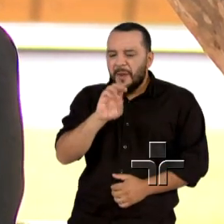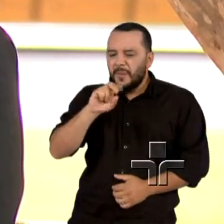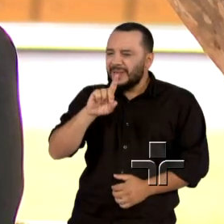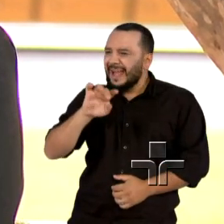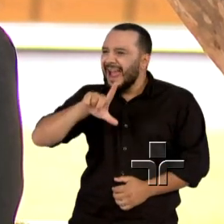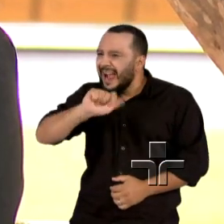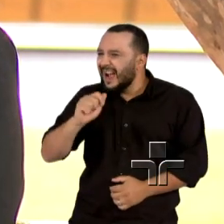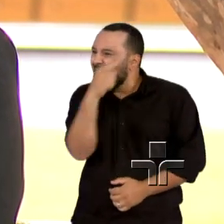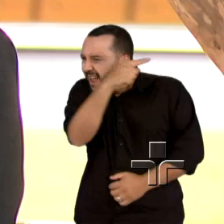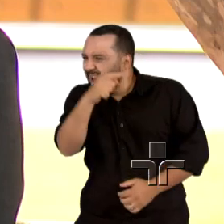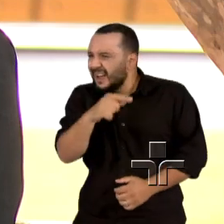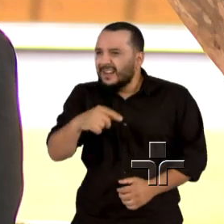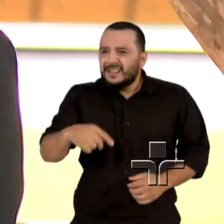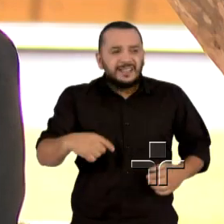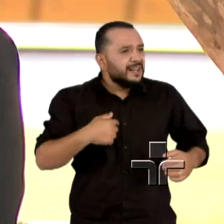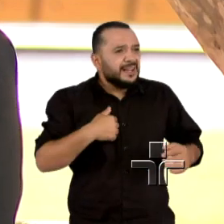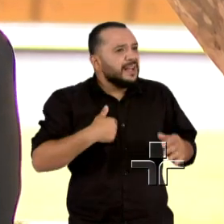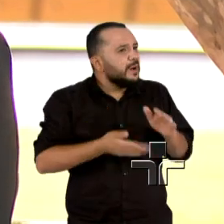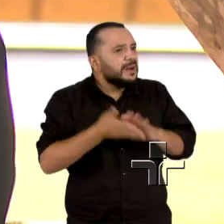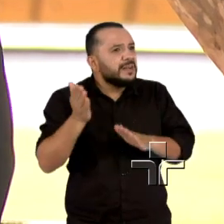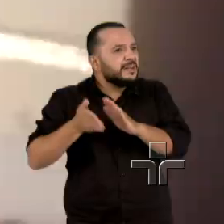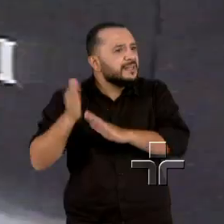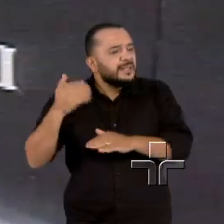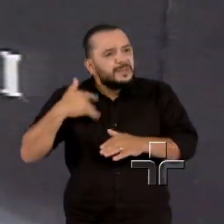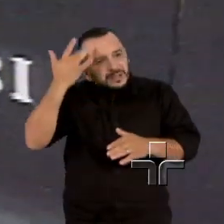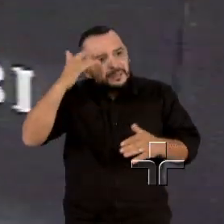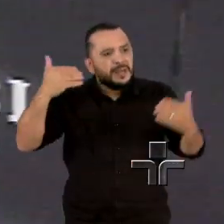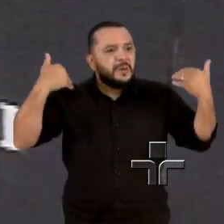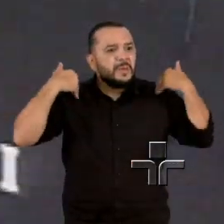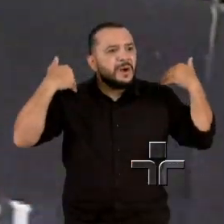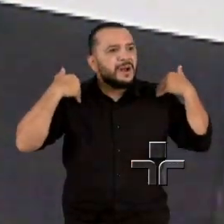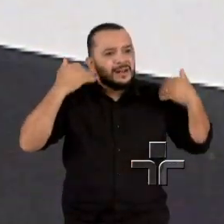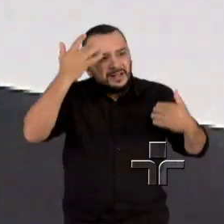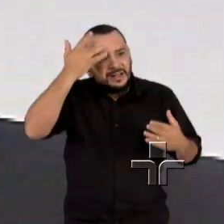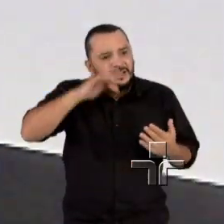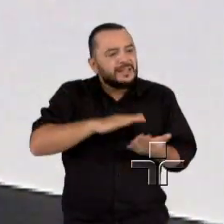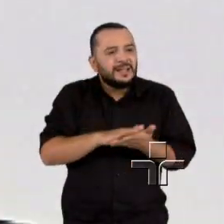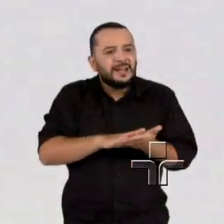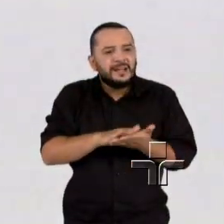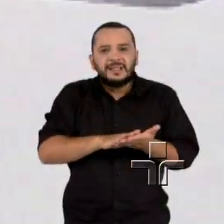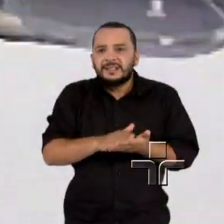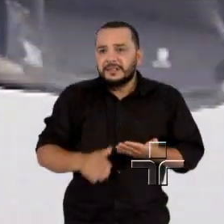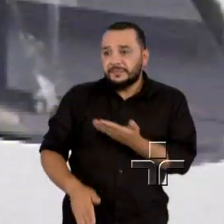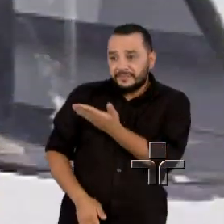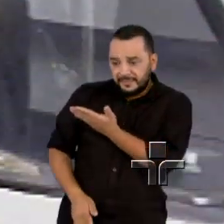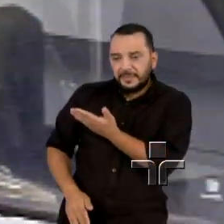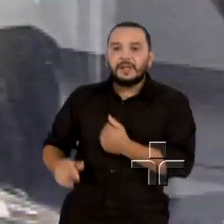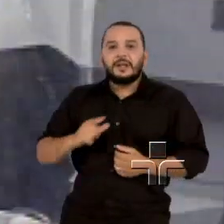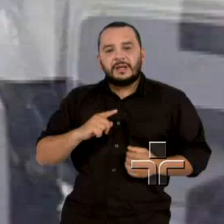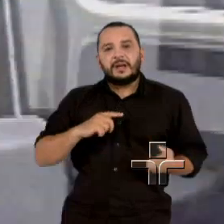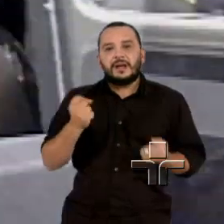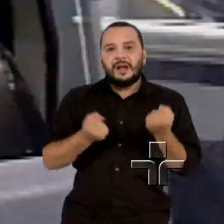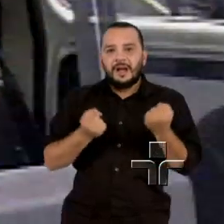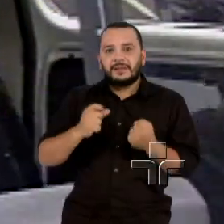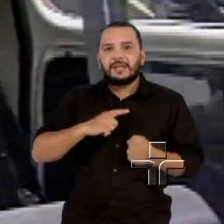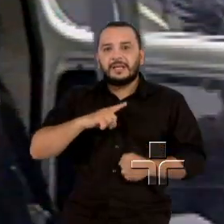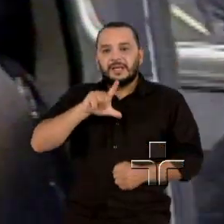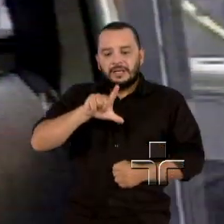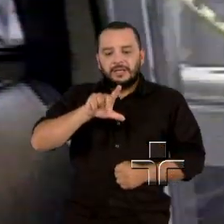Naquela época, eu nem saía muito, eu nem sabia nem onde que era Moema. Porque nessa viatura do DECAP, do 15º DP, estão